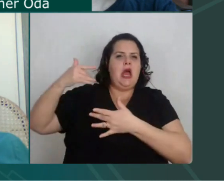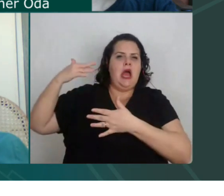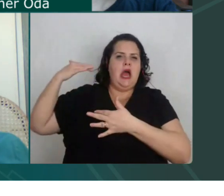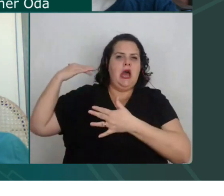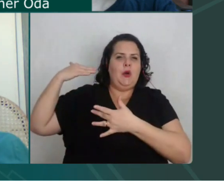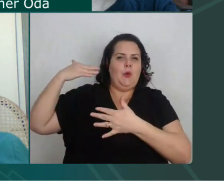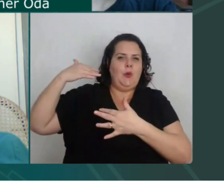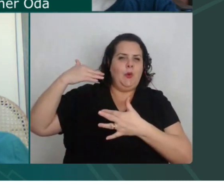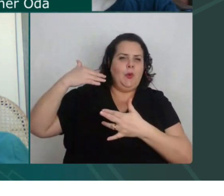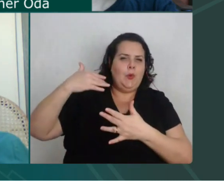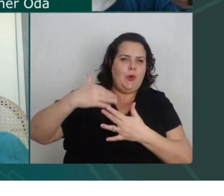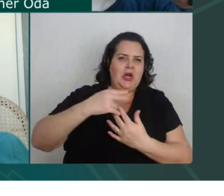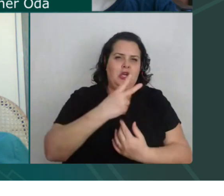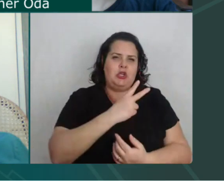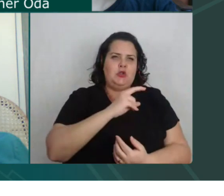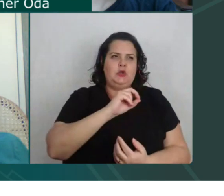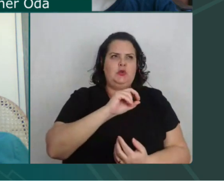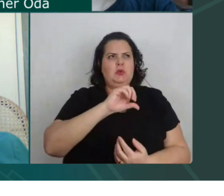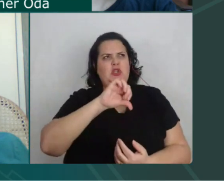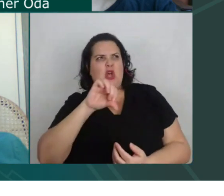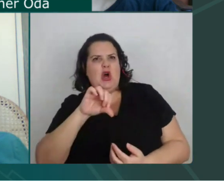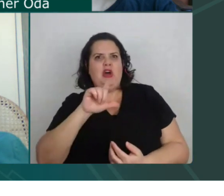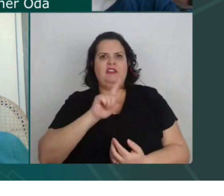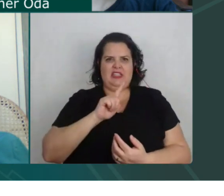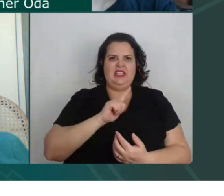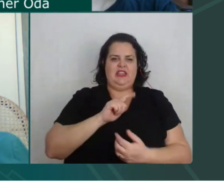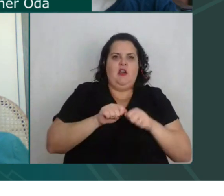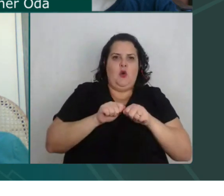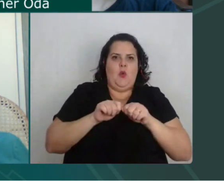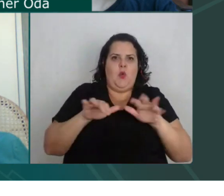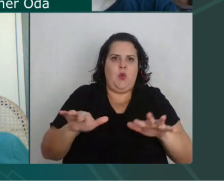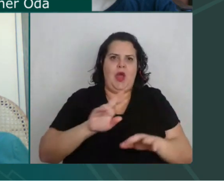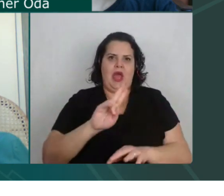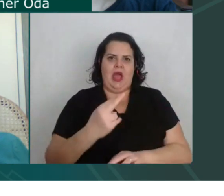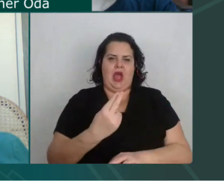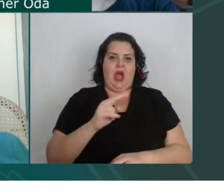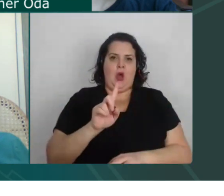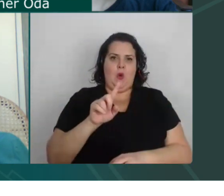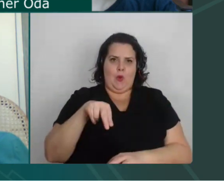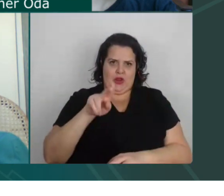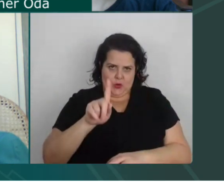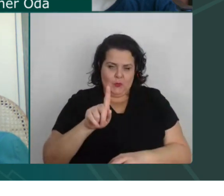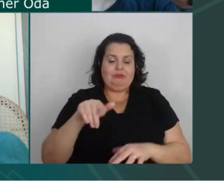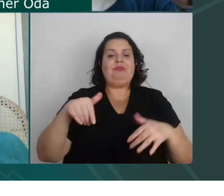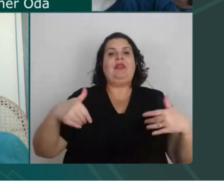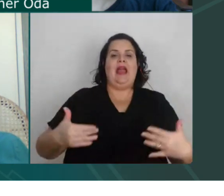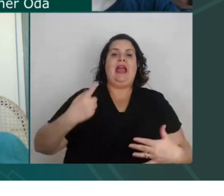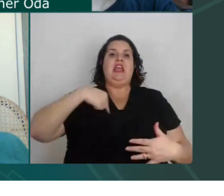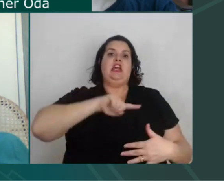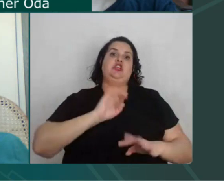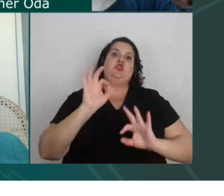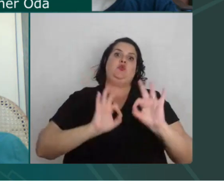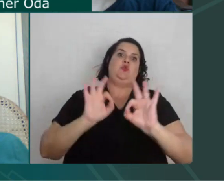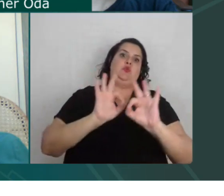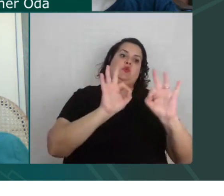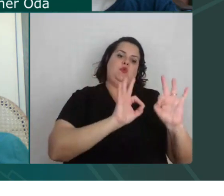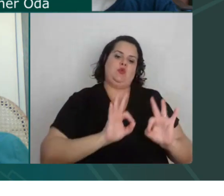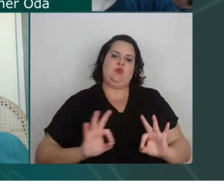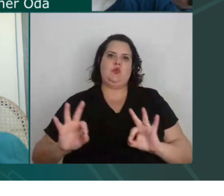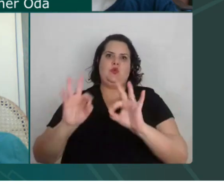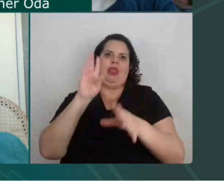H1N1 em 2009 e toda a preparação do laboratório, nós conseguimos organizar esse sistema dentro